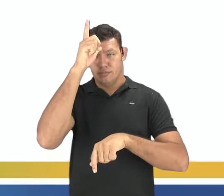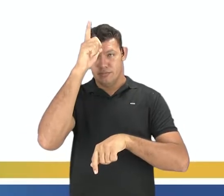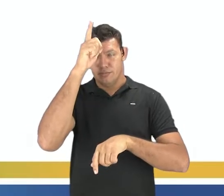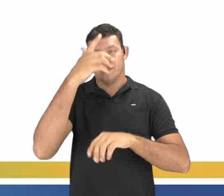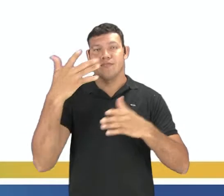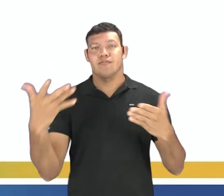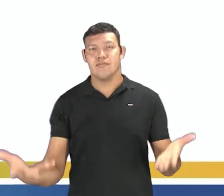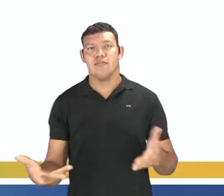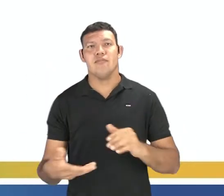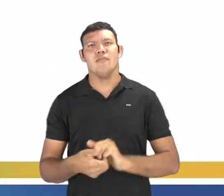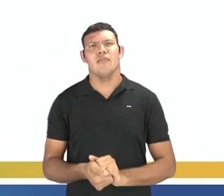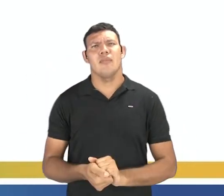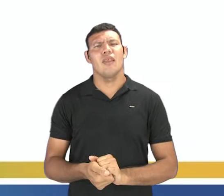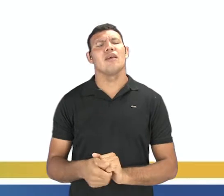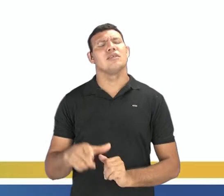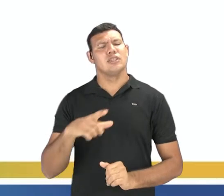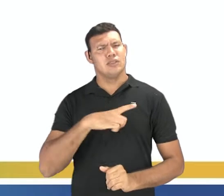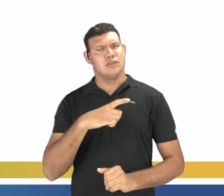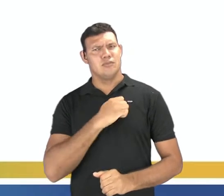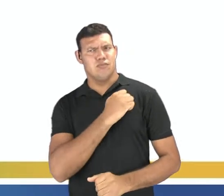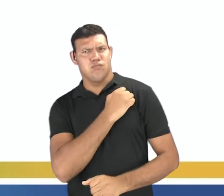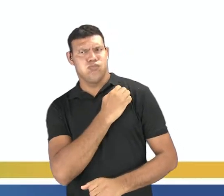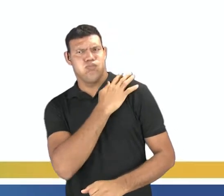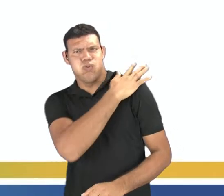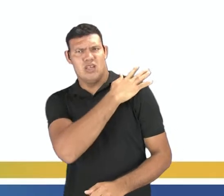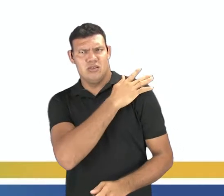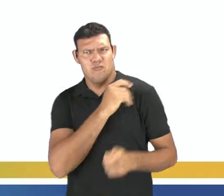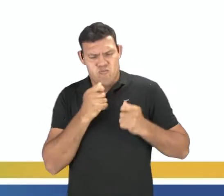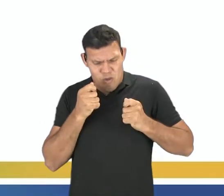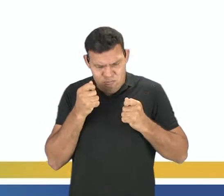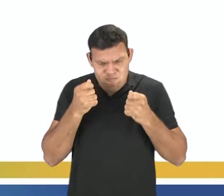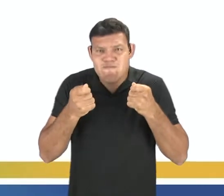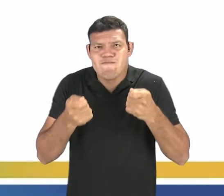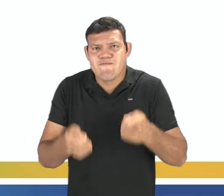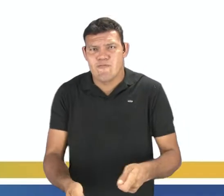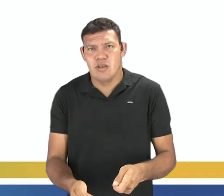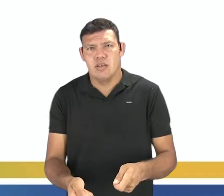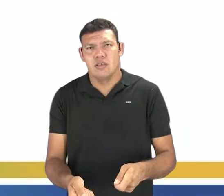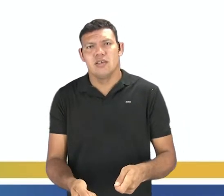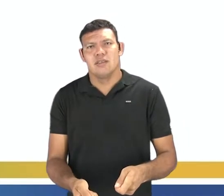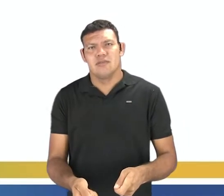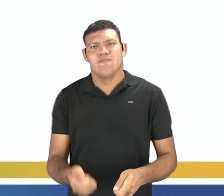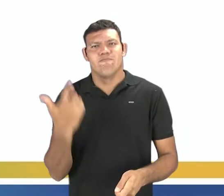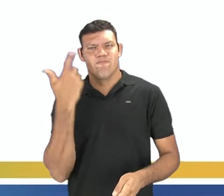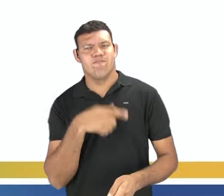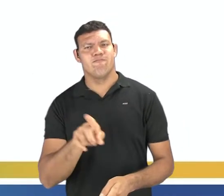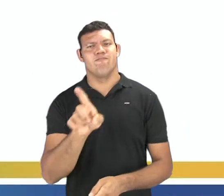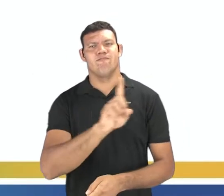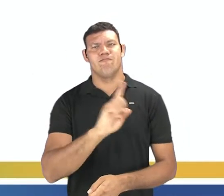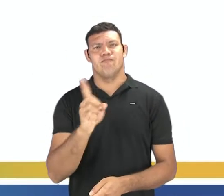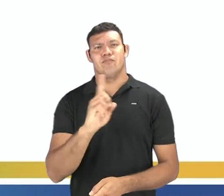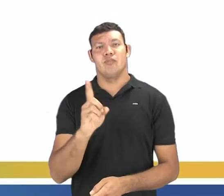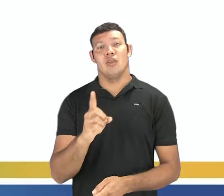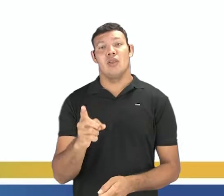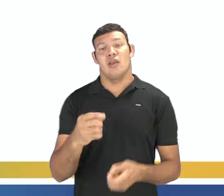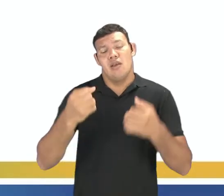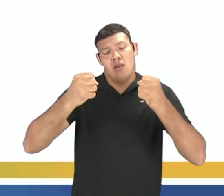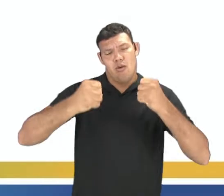E acontece até a invasão de militares, a repressão. Nesse momento eles não conseguem se desvencilhar do